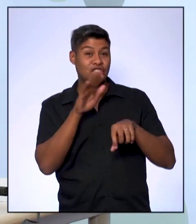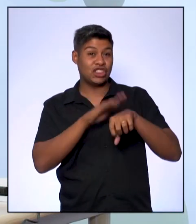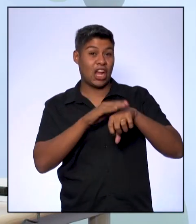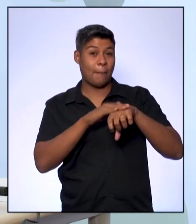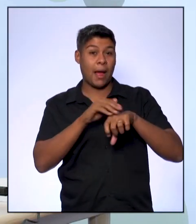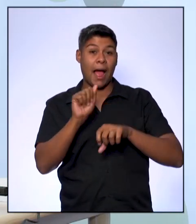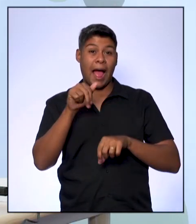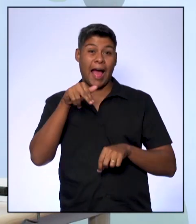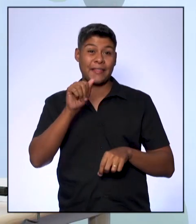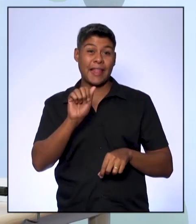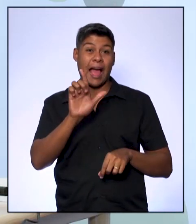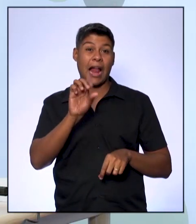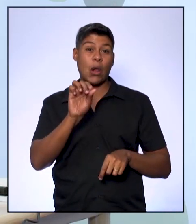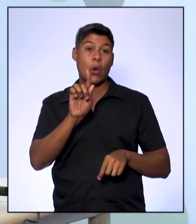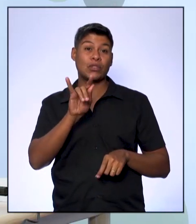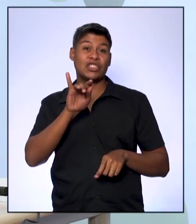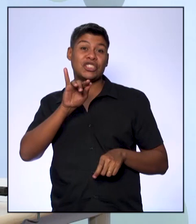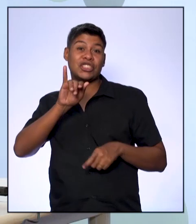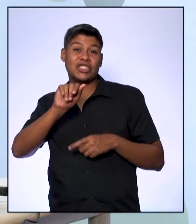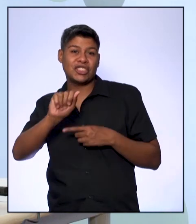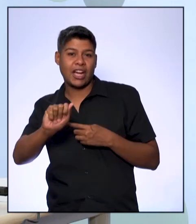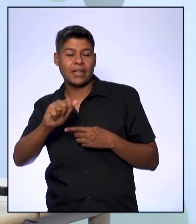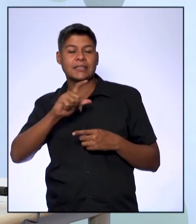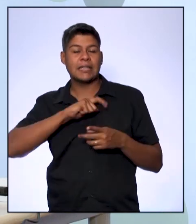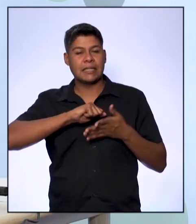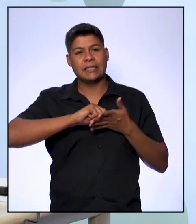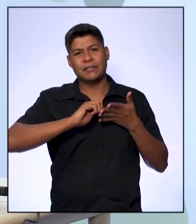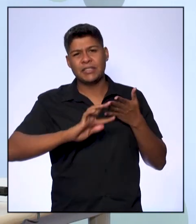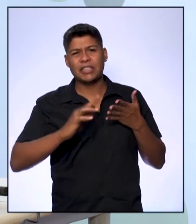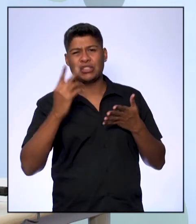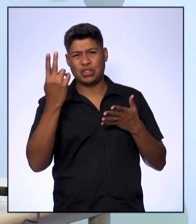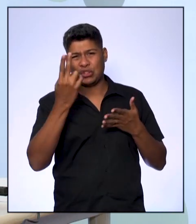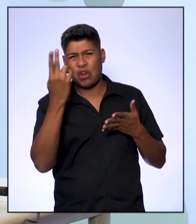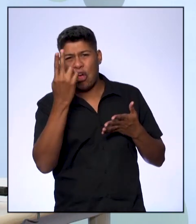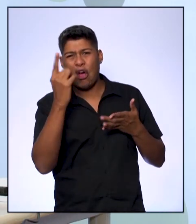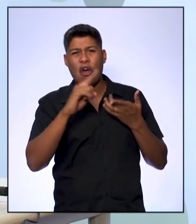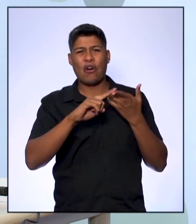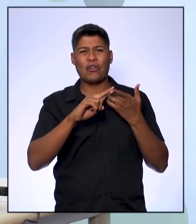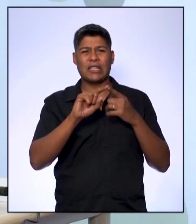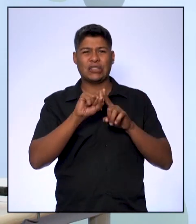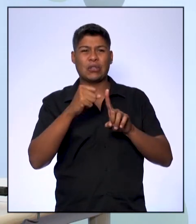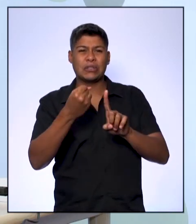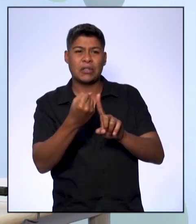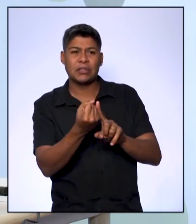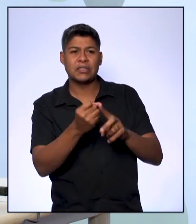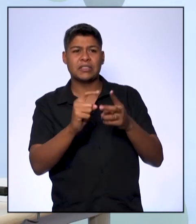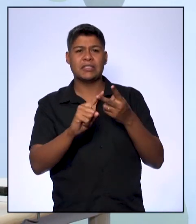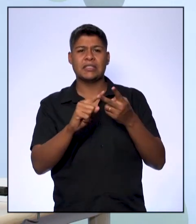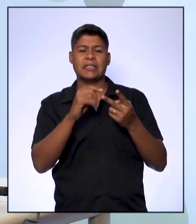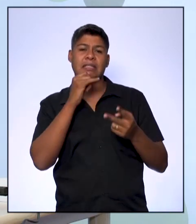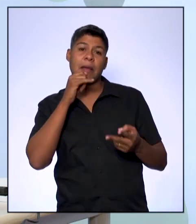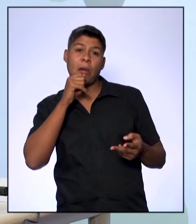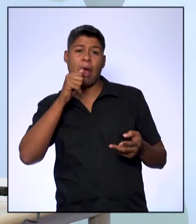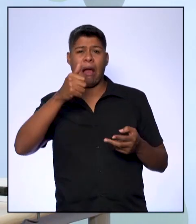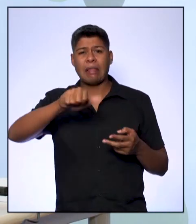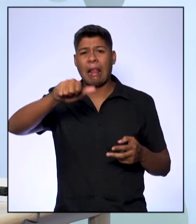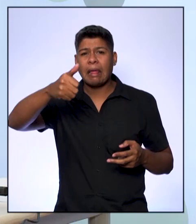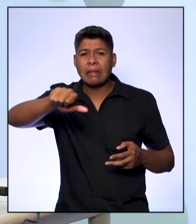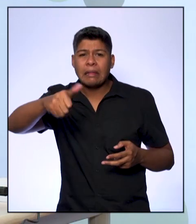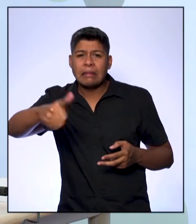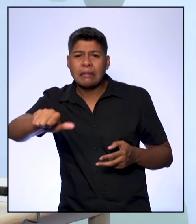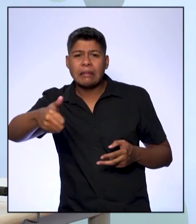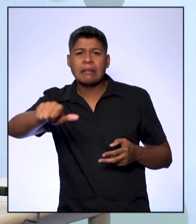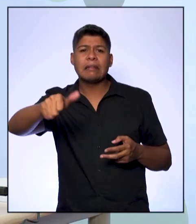pessoal isso é muito usado em muitos exercícios de outras matérias de história geografia sociologia quando ele pede lá faça analogia entre os